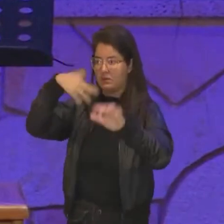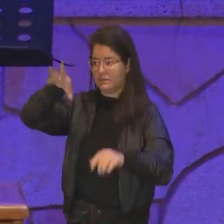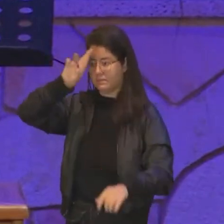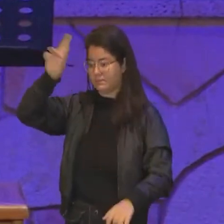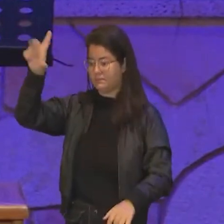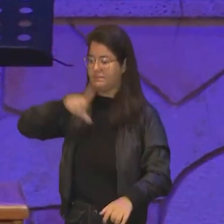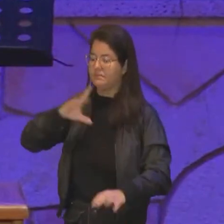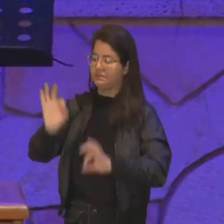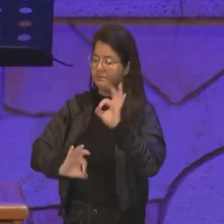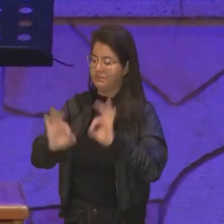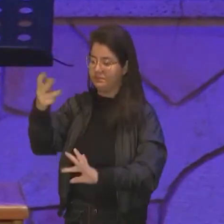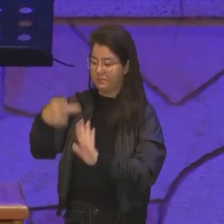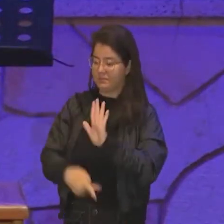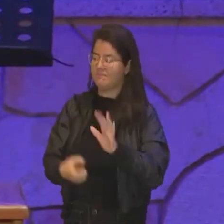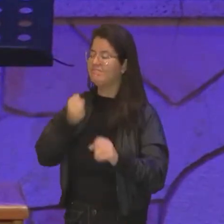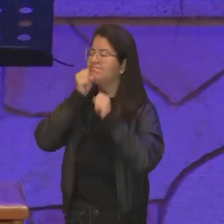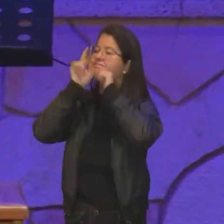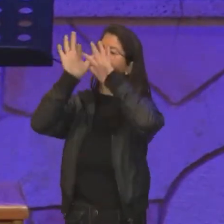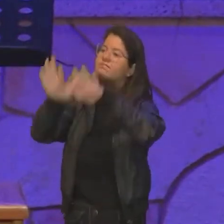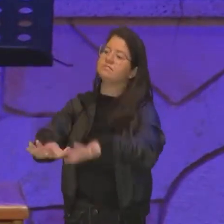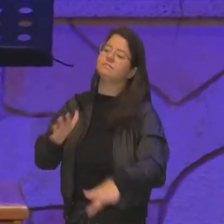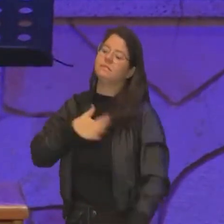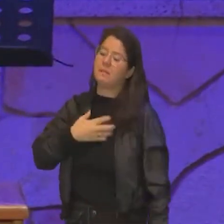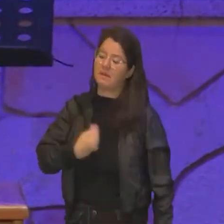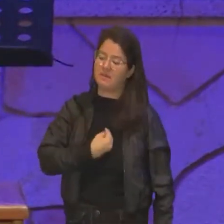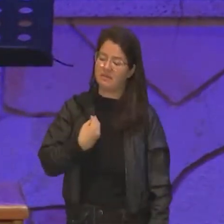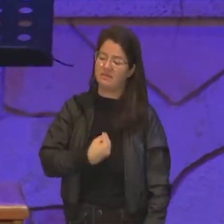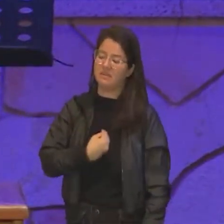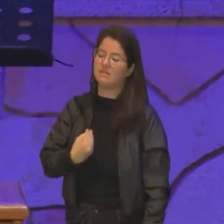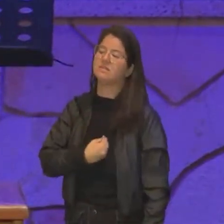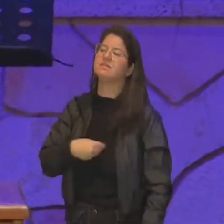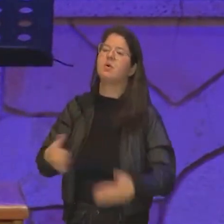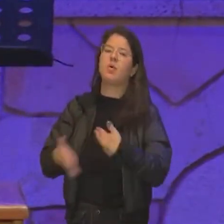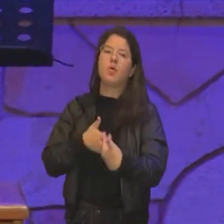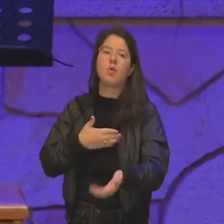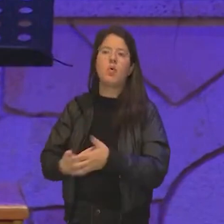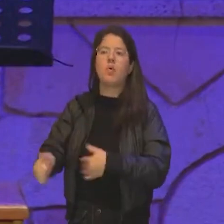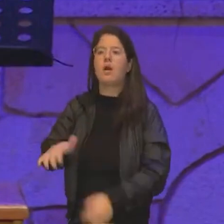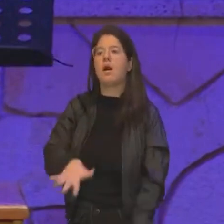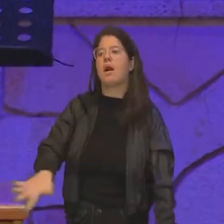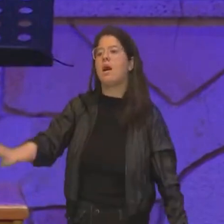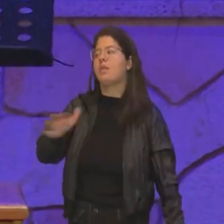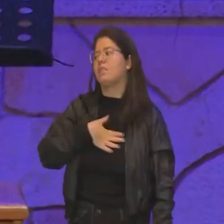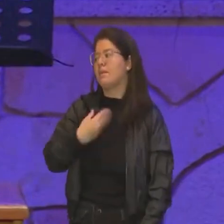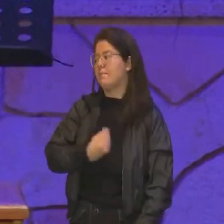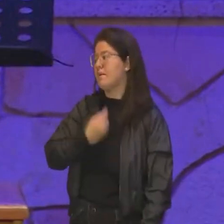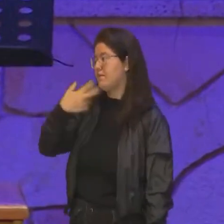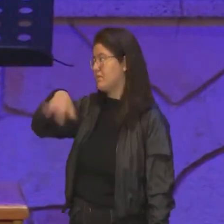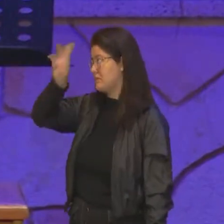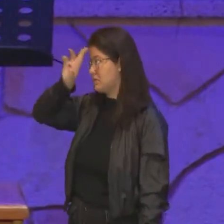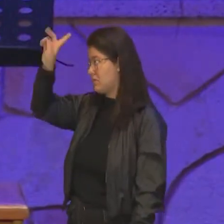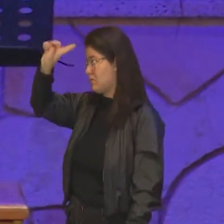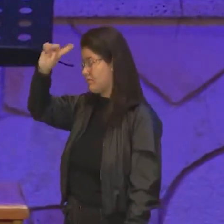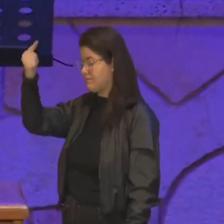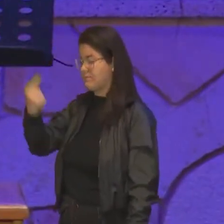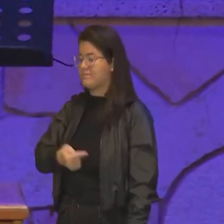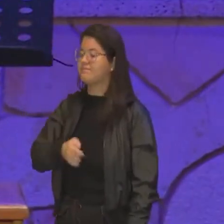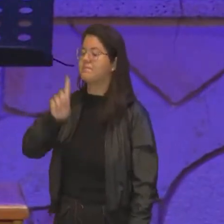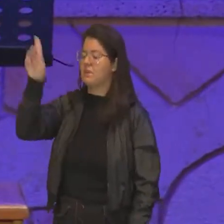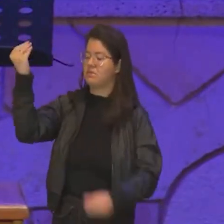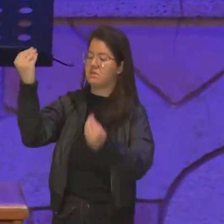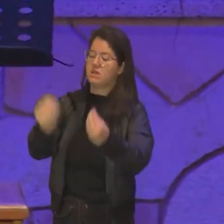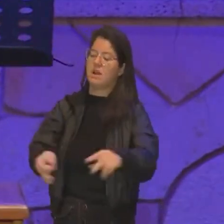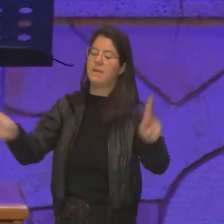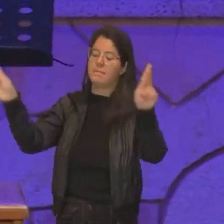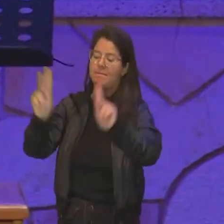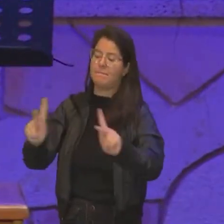tem planos de bênção para a minha vida. Em qualquer área da minha vida, o Senhor é um Deus de paz,